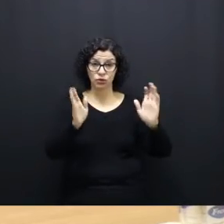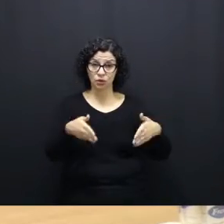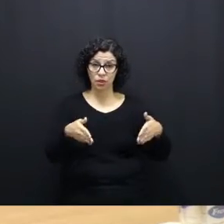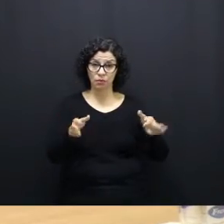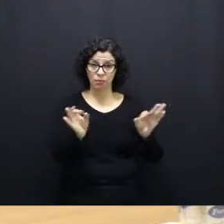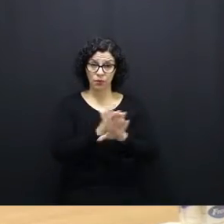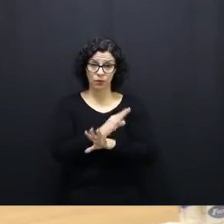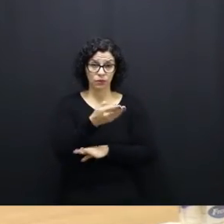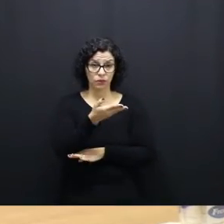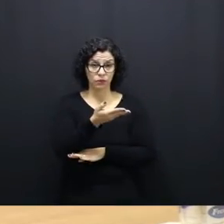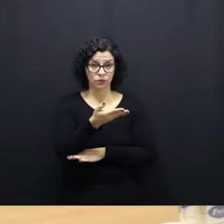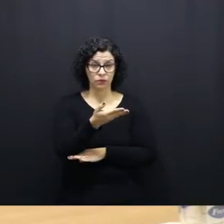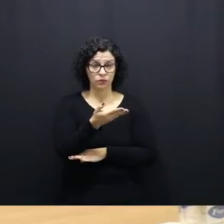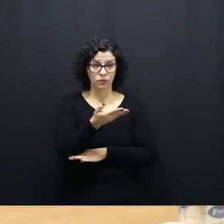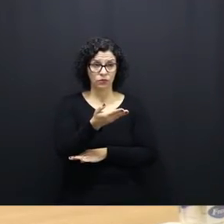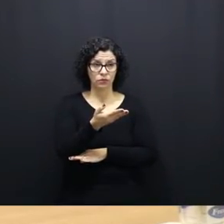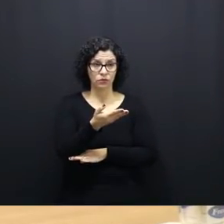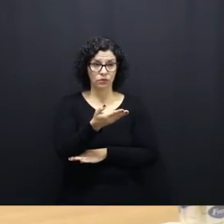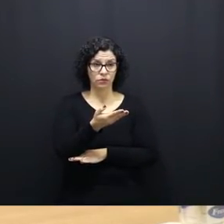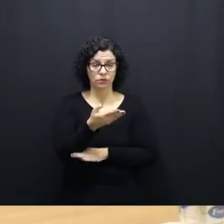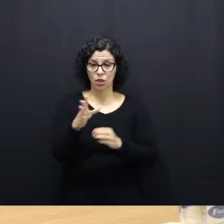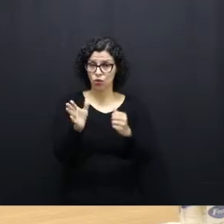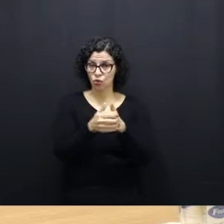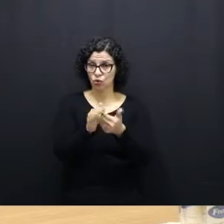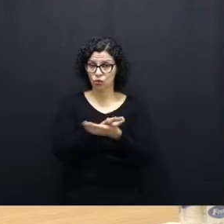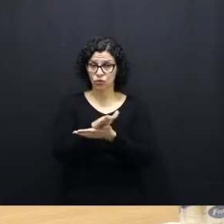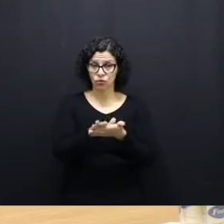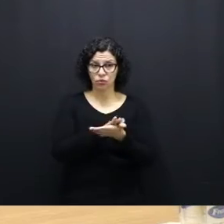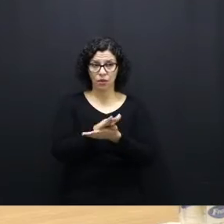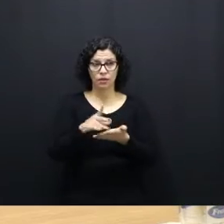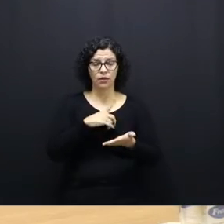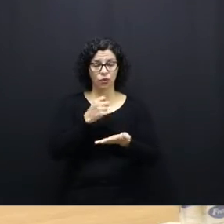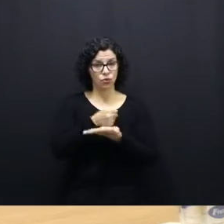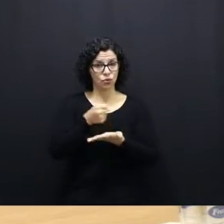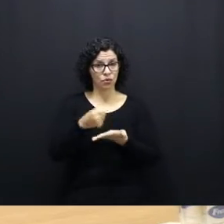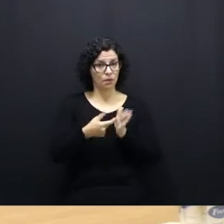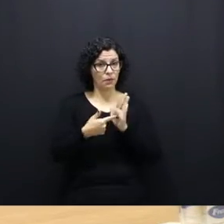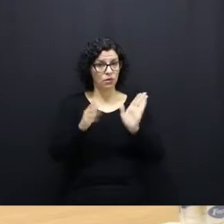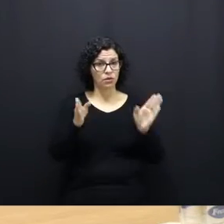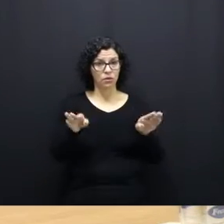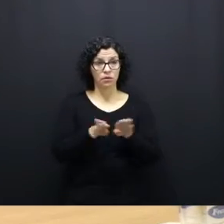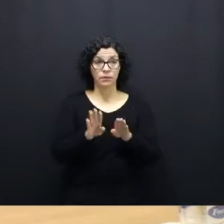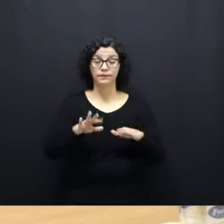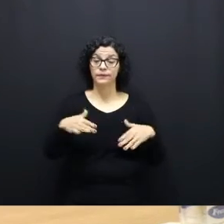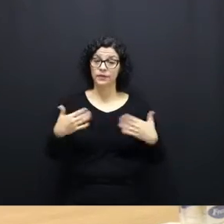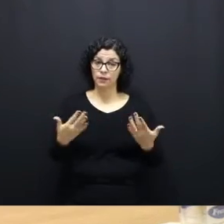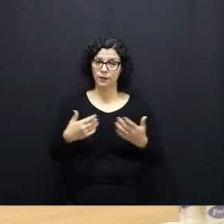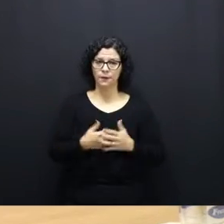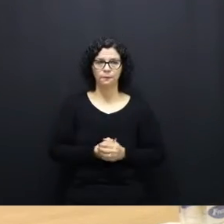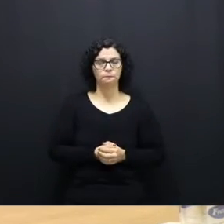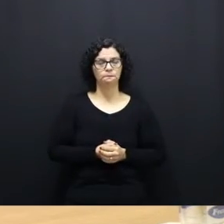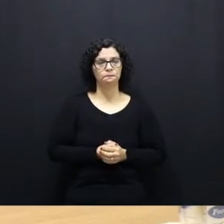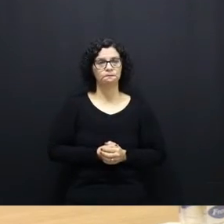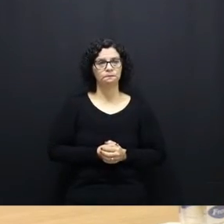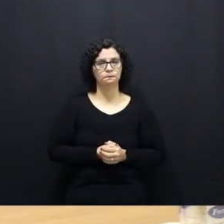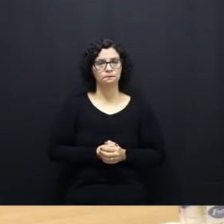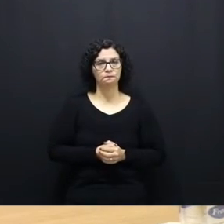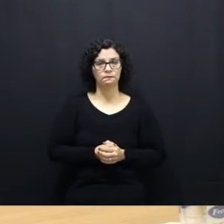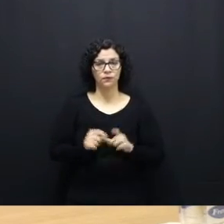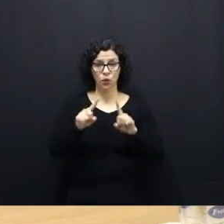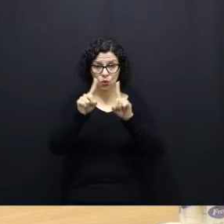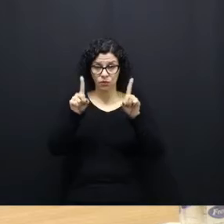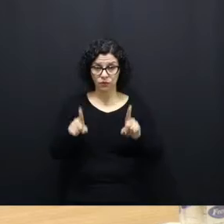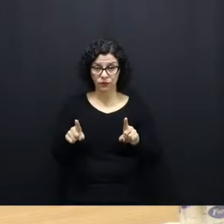não não tem nada de escondido são os contratos de repente os